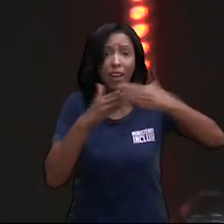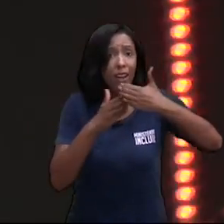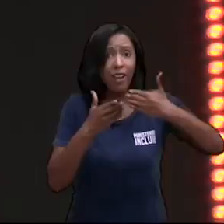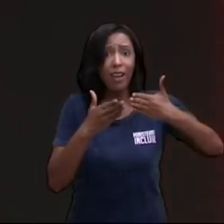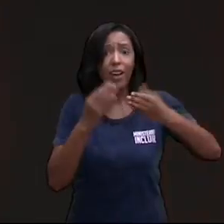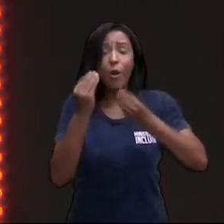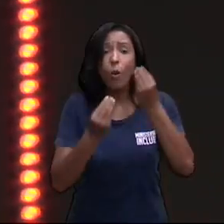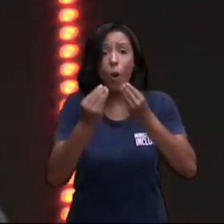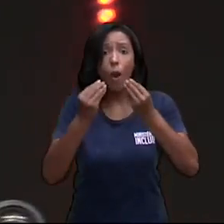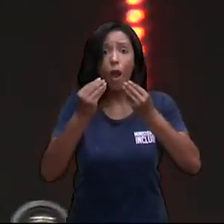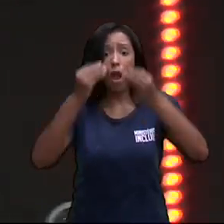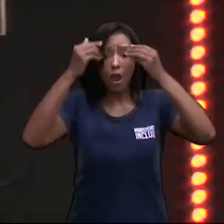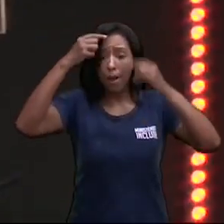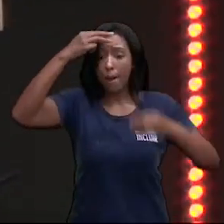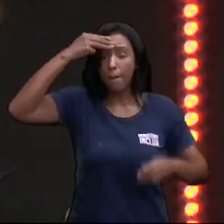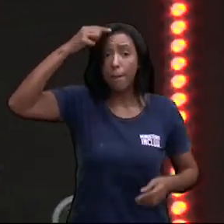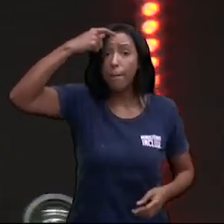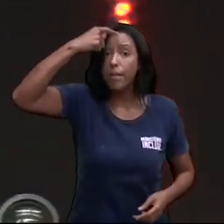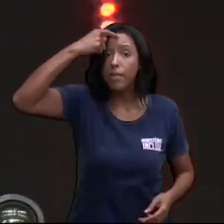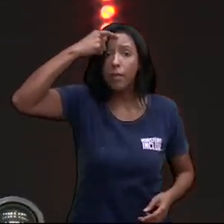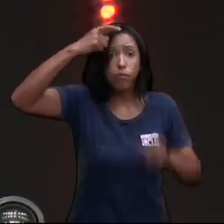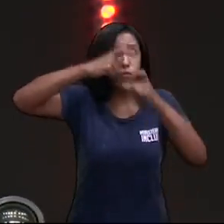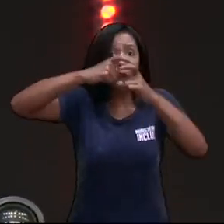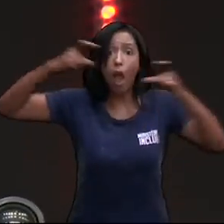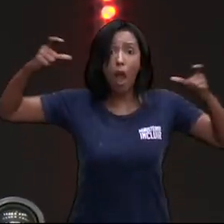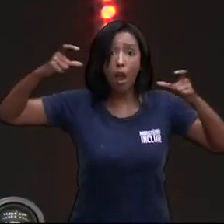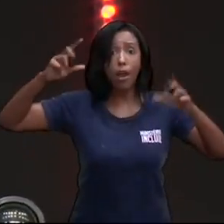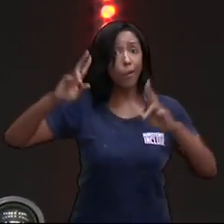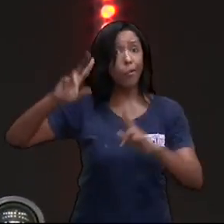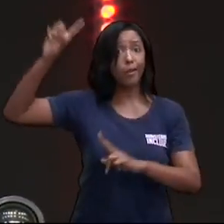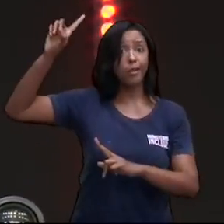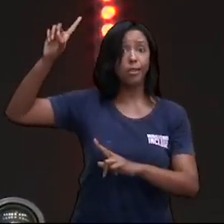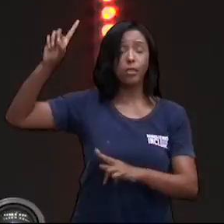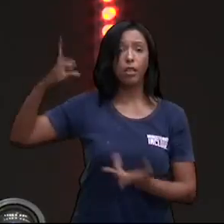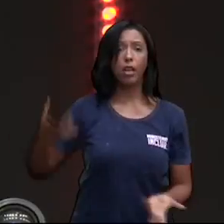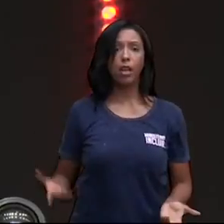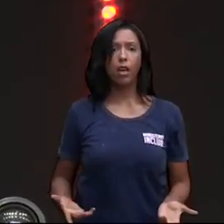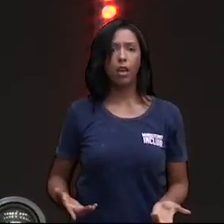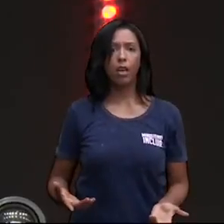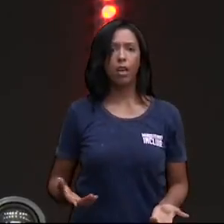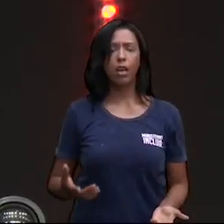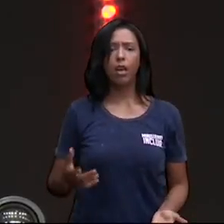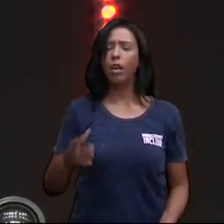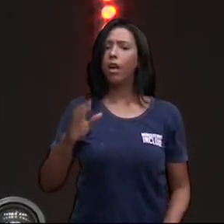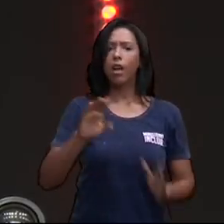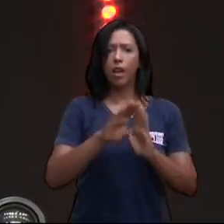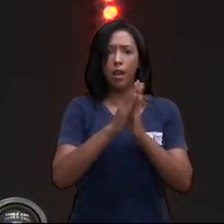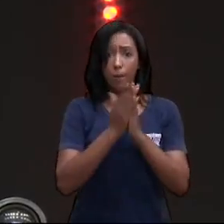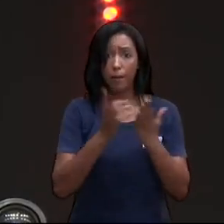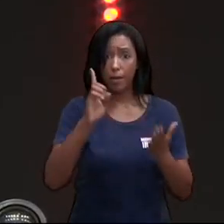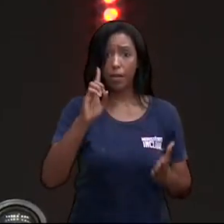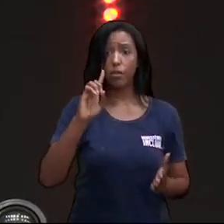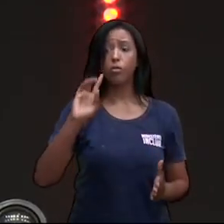pensamento tão grandioso como pensamento de Deus Oi gente Abreu 11 Versículo